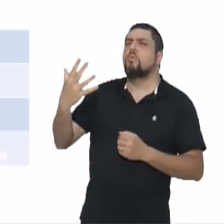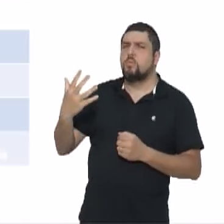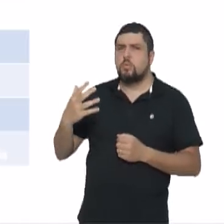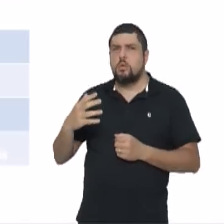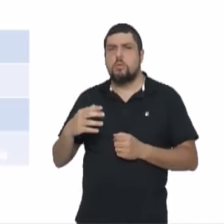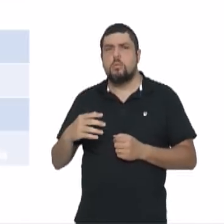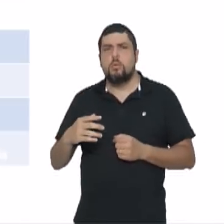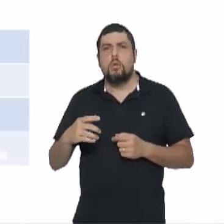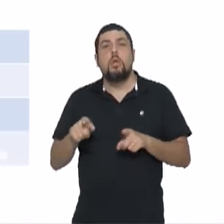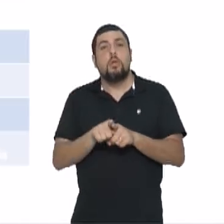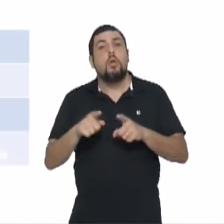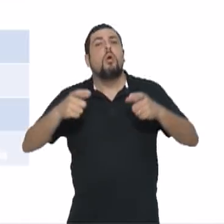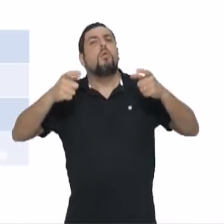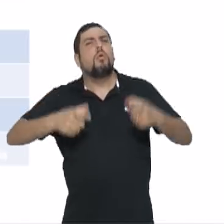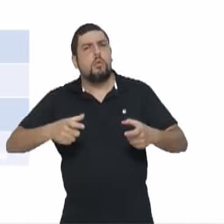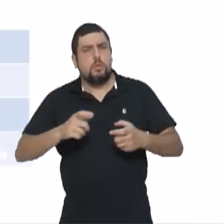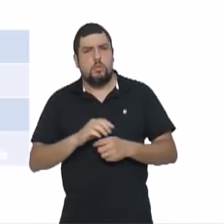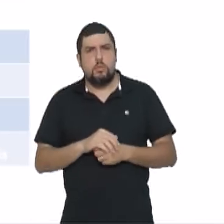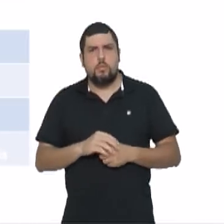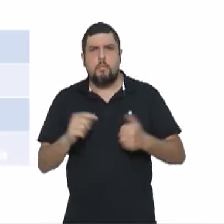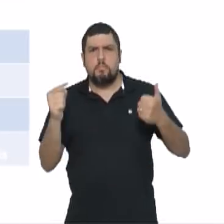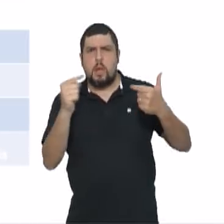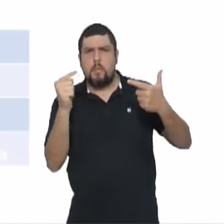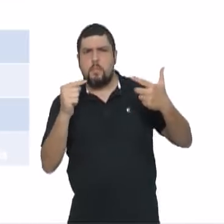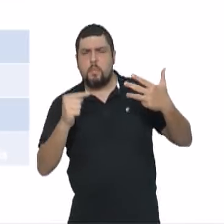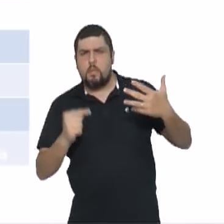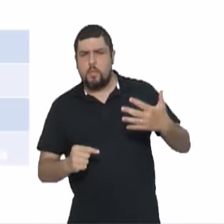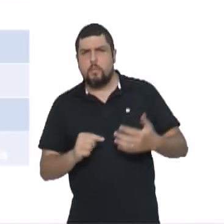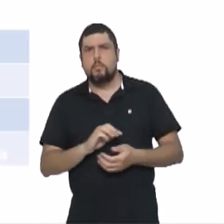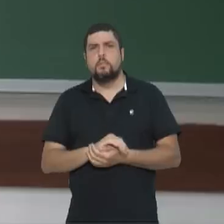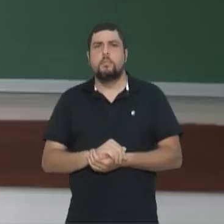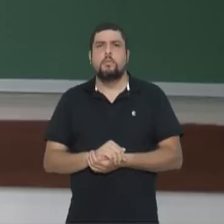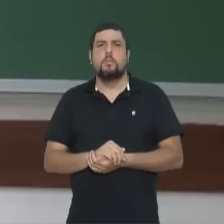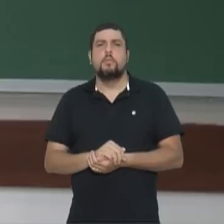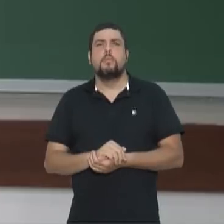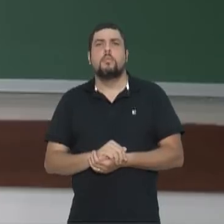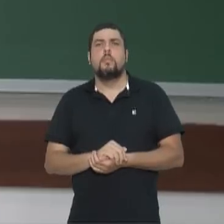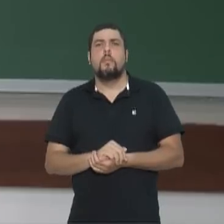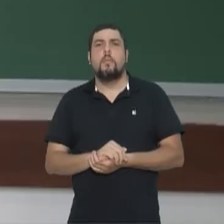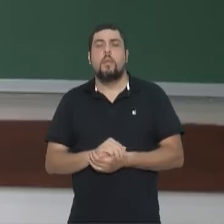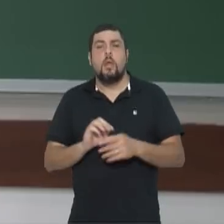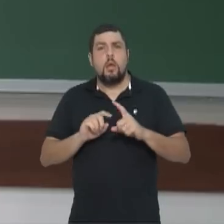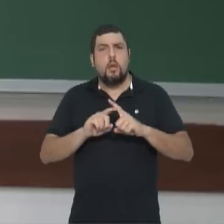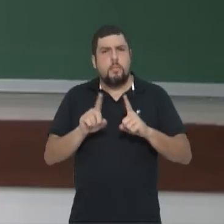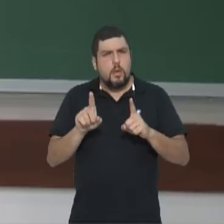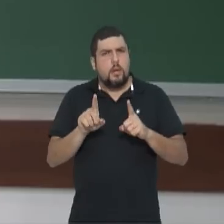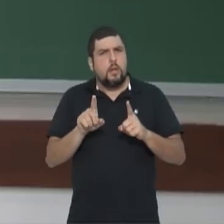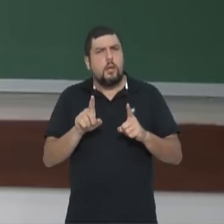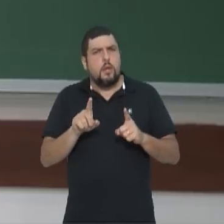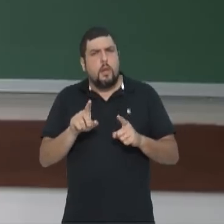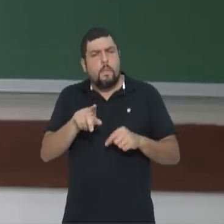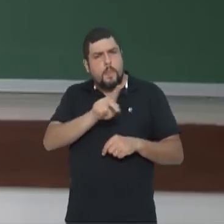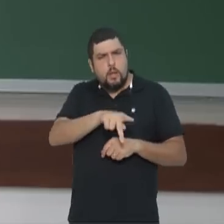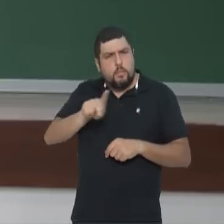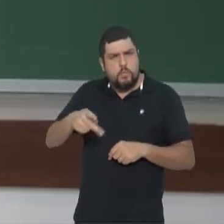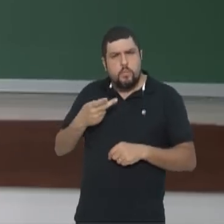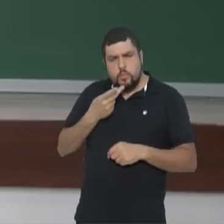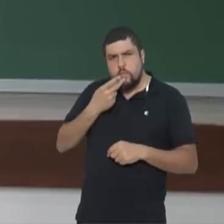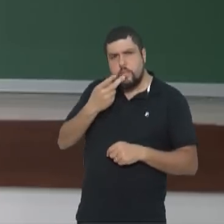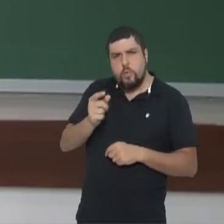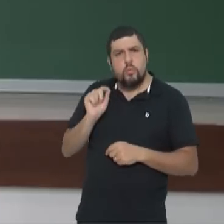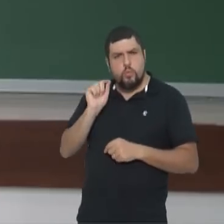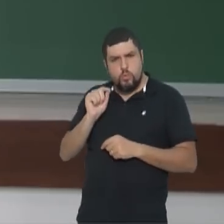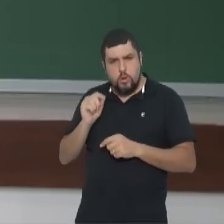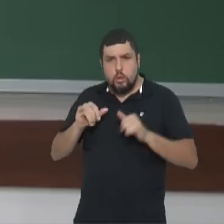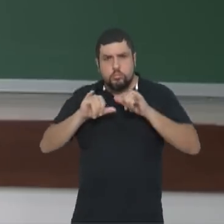onde aconteceu. Puxa, professora, mas você falou que a notícia ela tem que ser atual, ela tem que ser